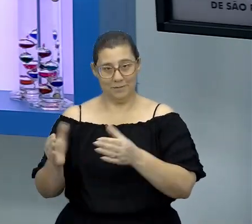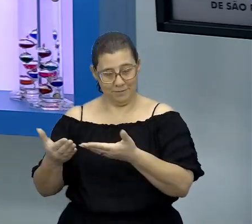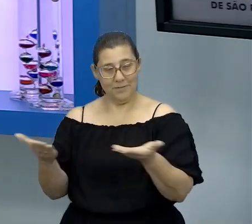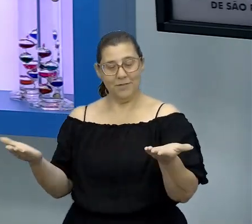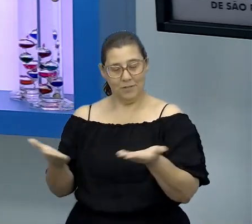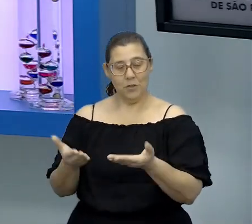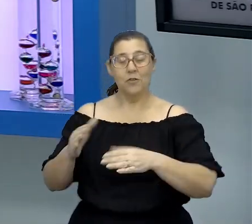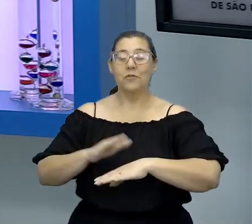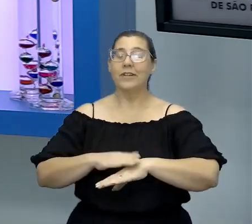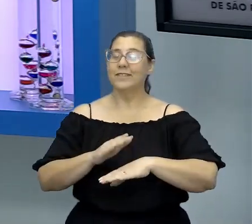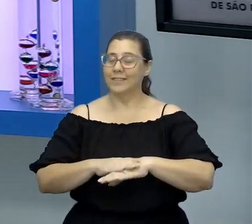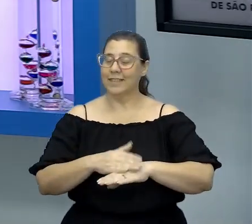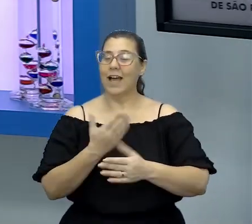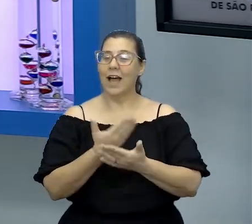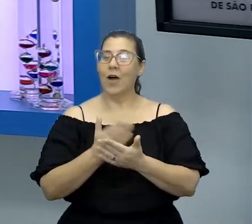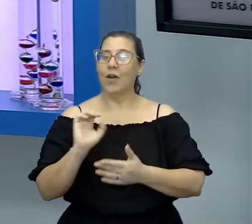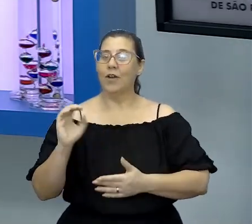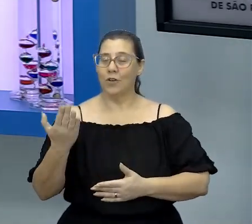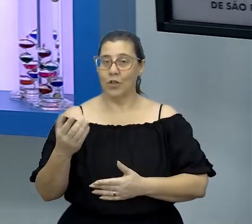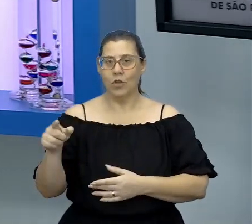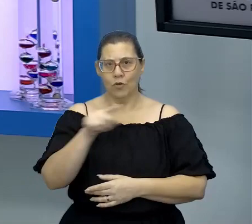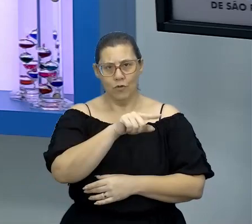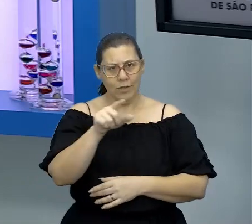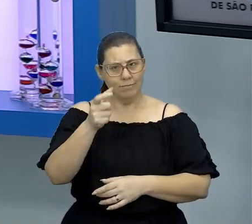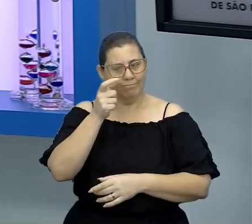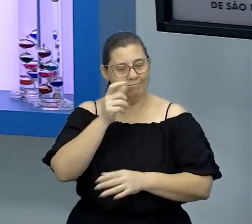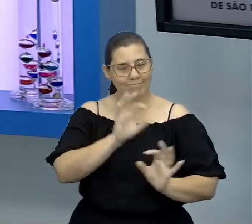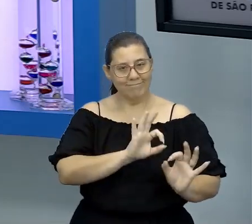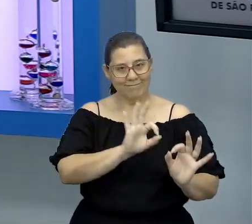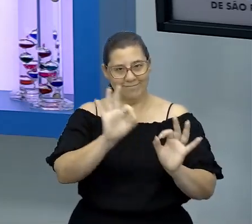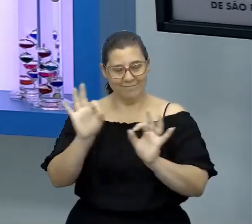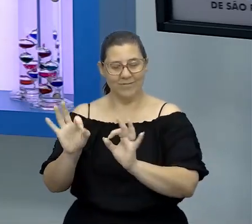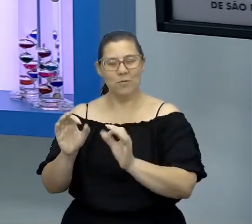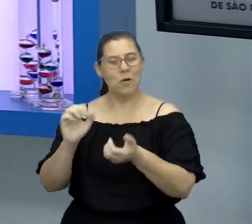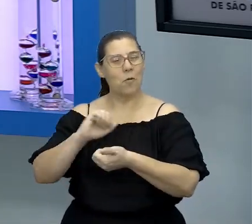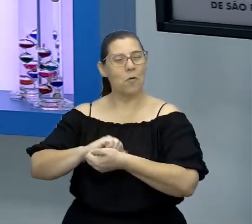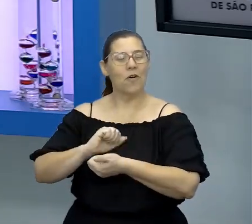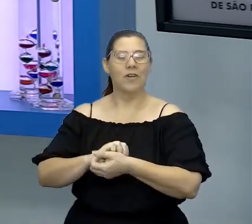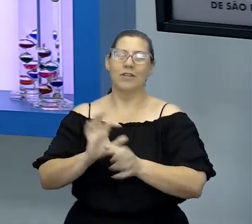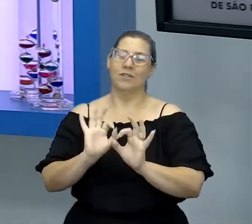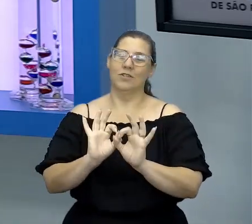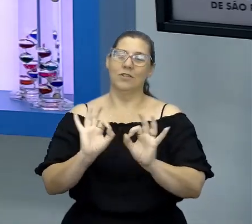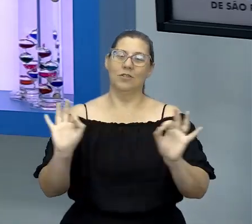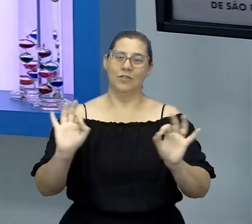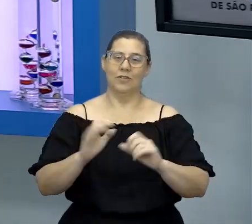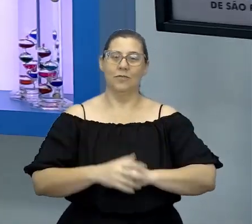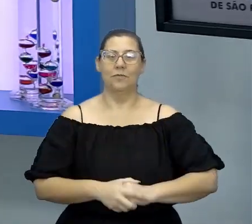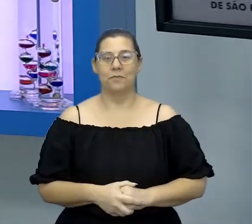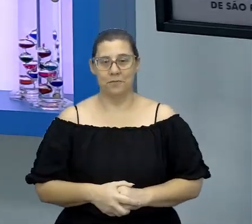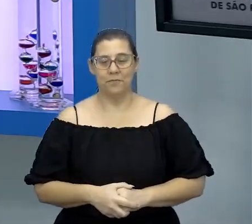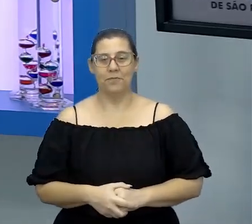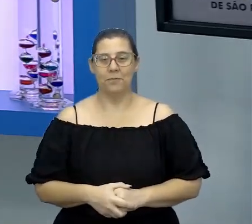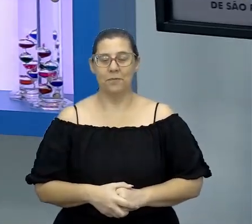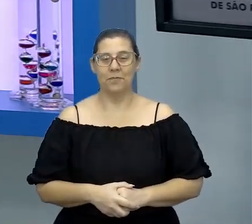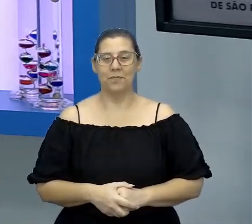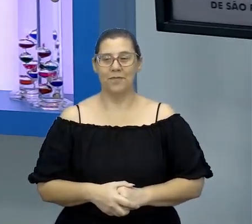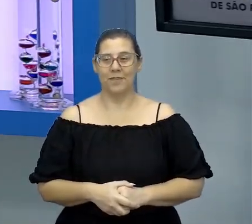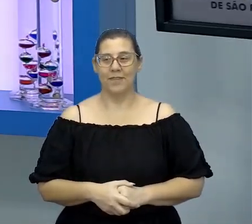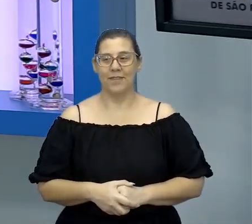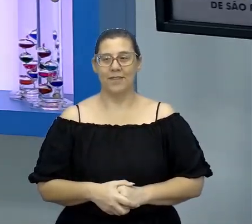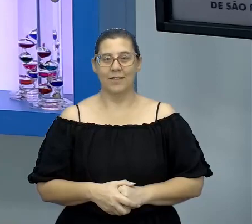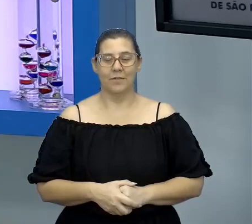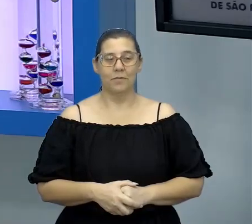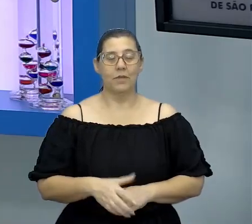aula ser realizada e chegar até vocês aí com a mais alta qualidade de som e imagem.